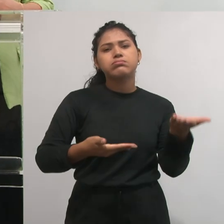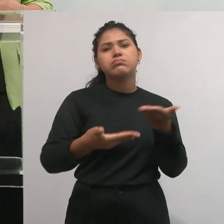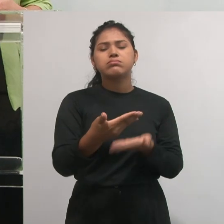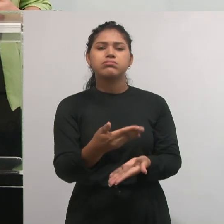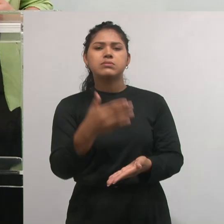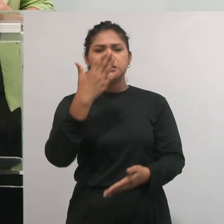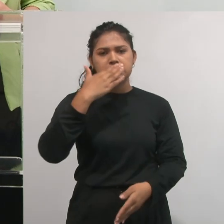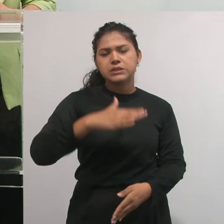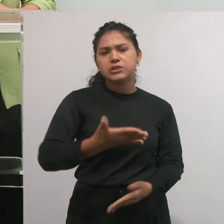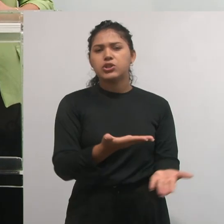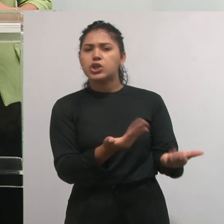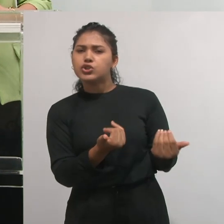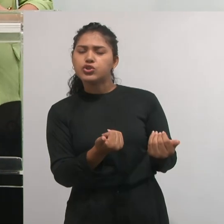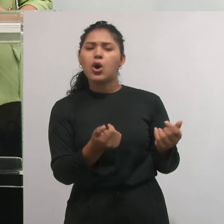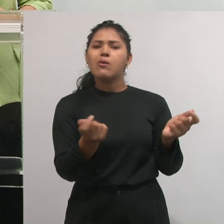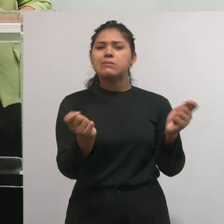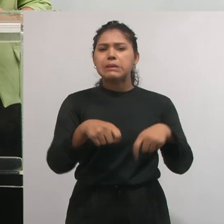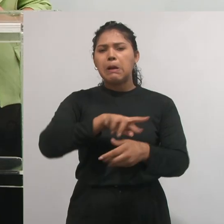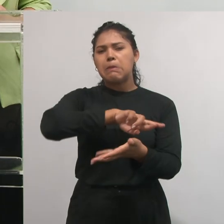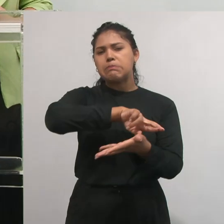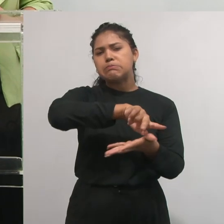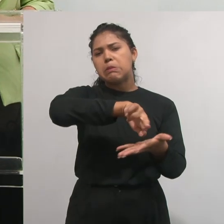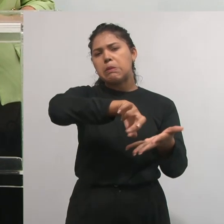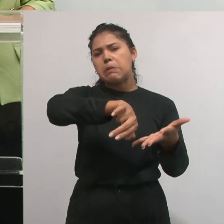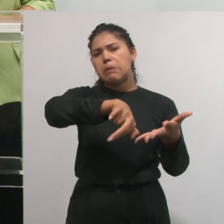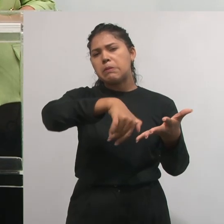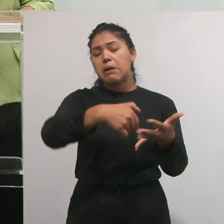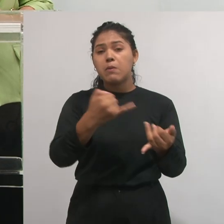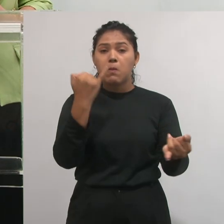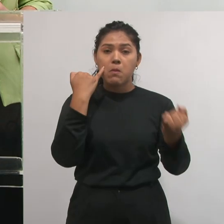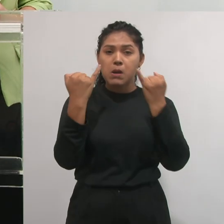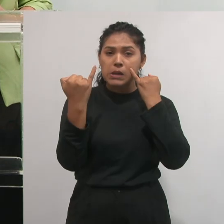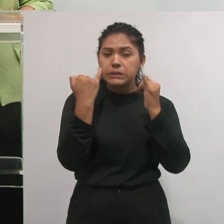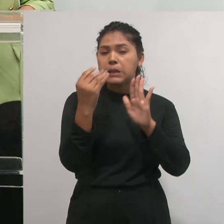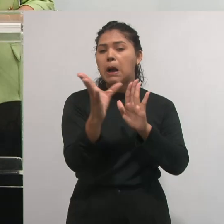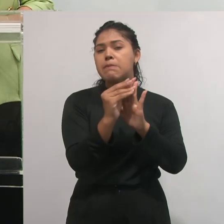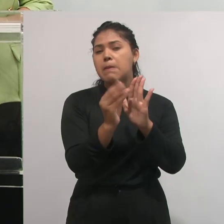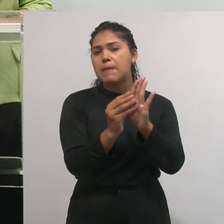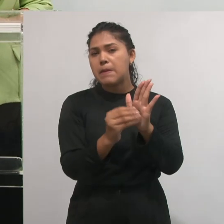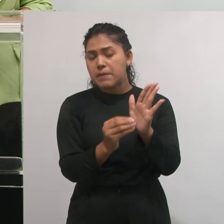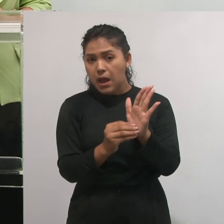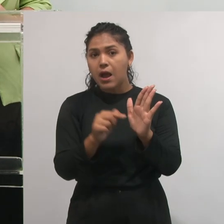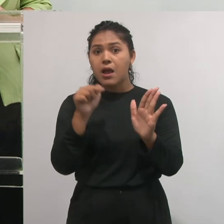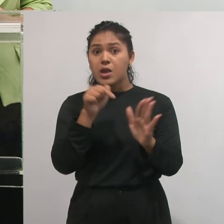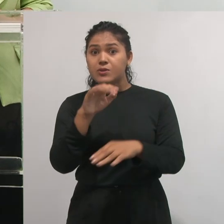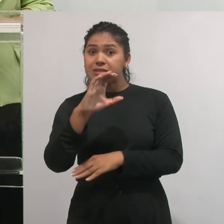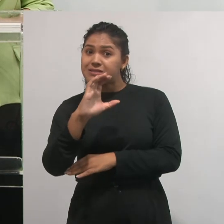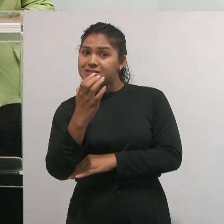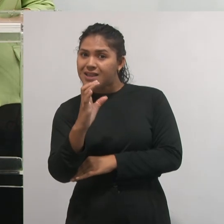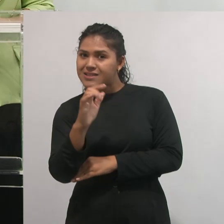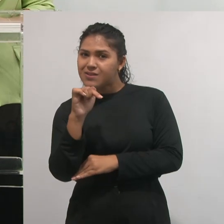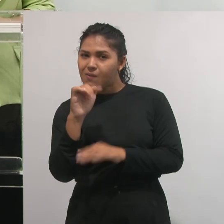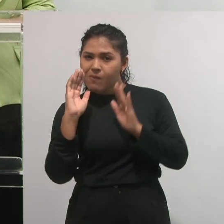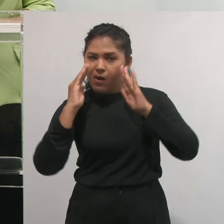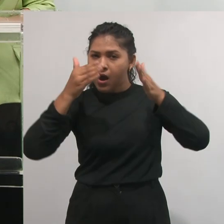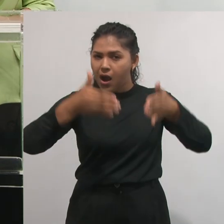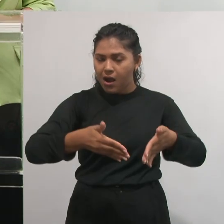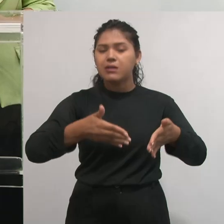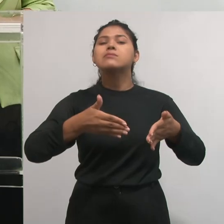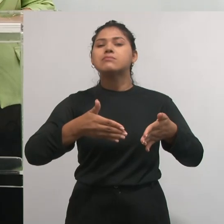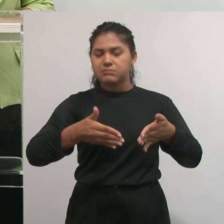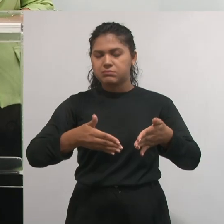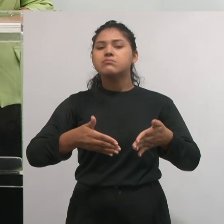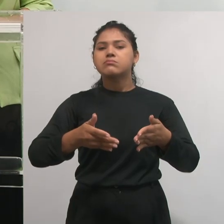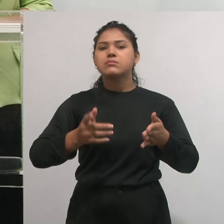encontro, dos conflitos, das construções de conhecimento. Então, essa ciência da